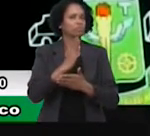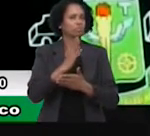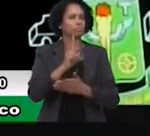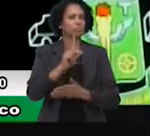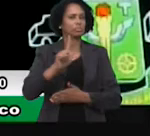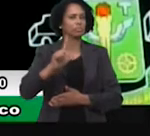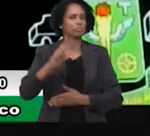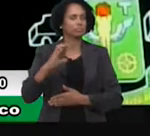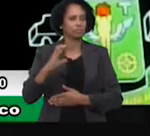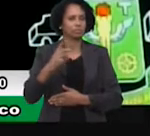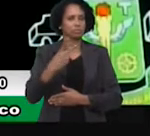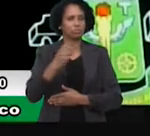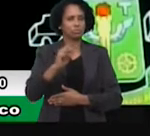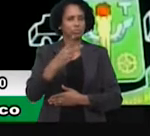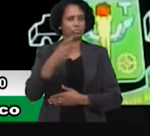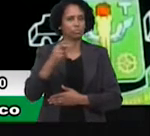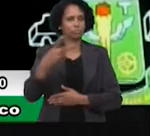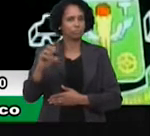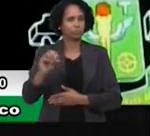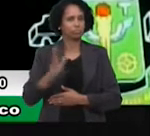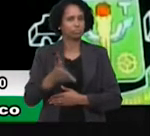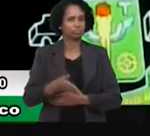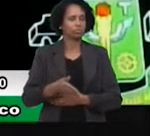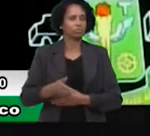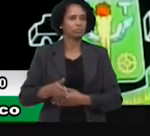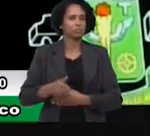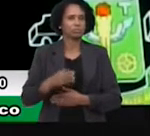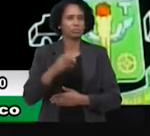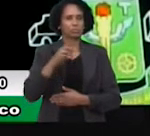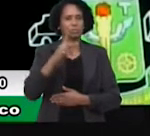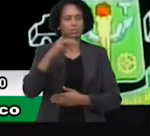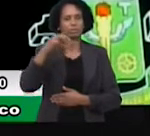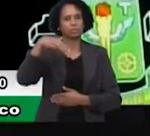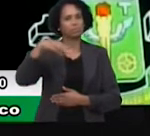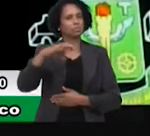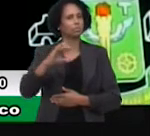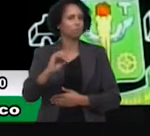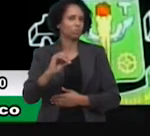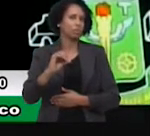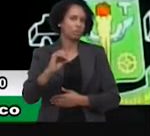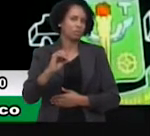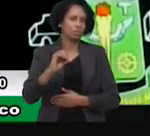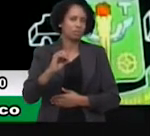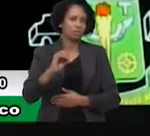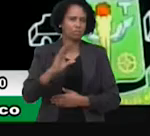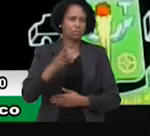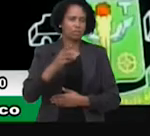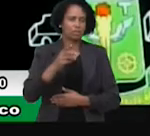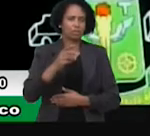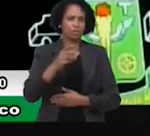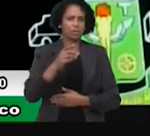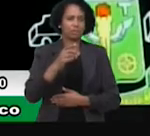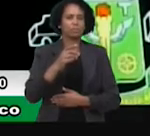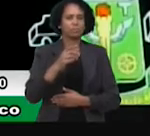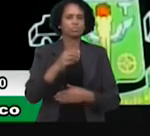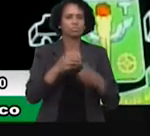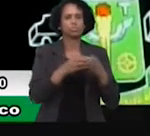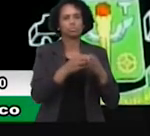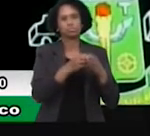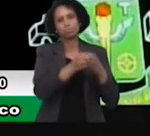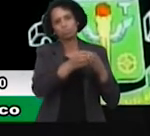PLC 28/2020 da PMO, com 15 votos favoráveis